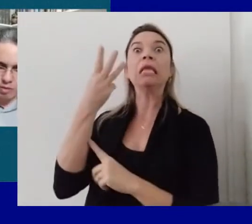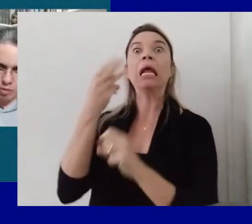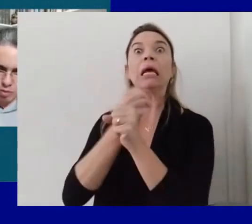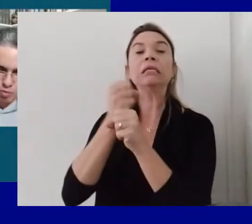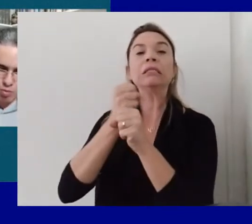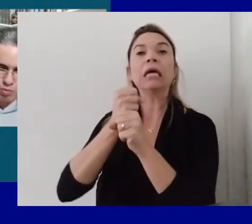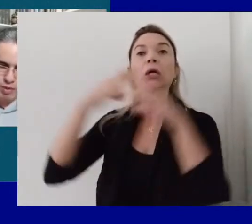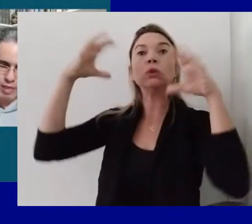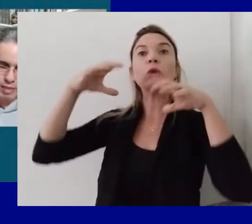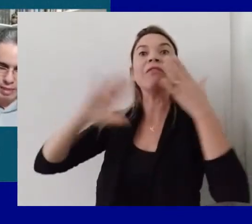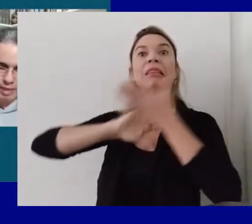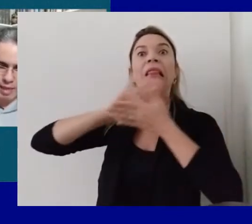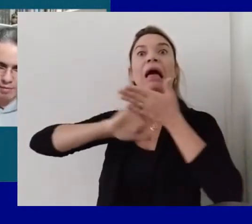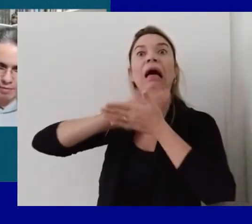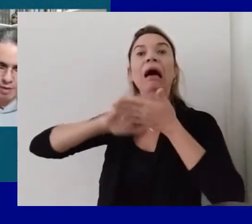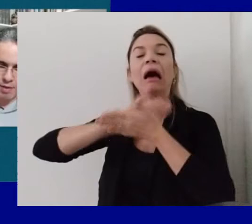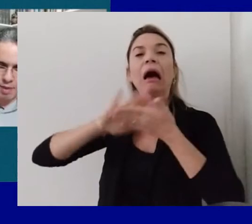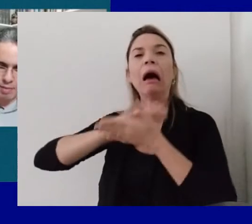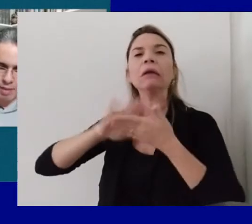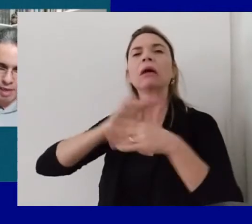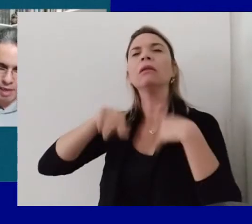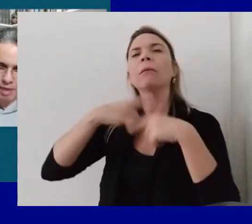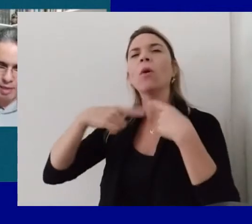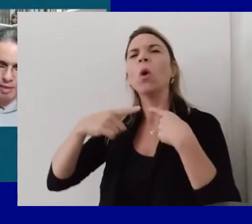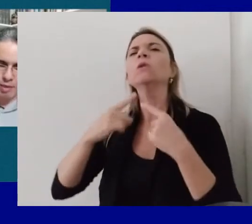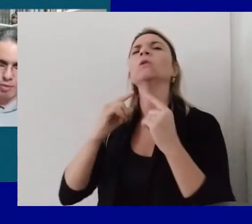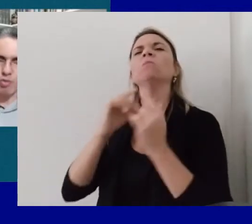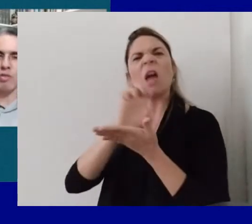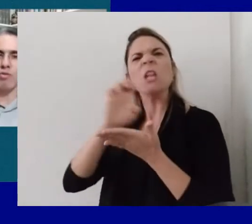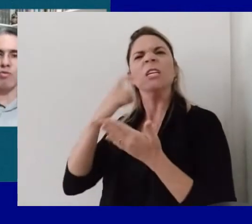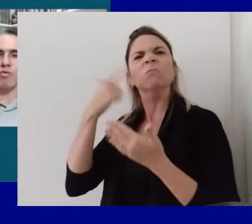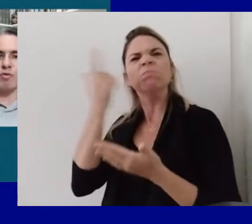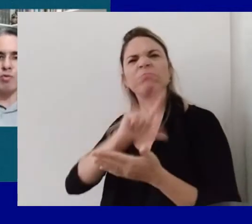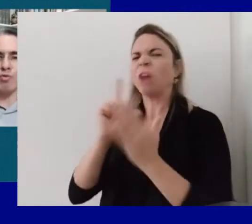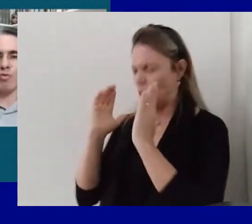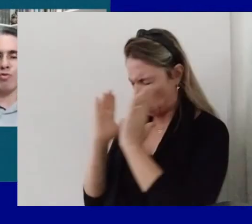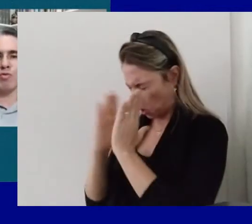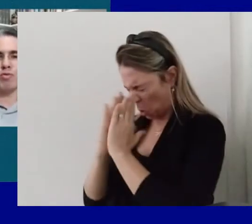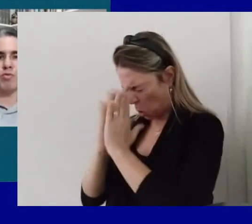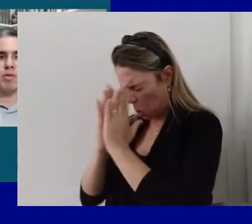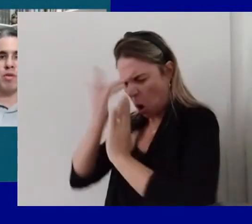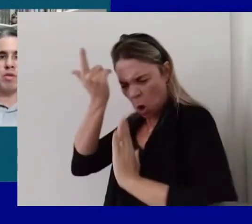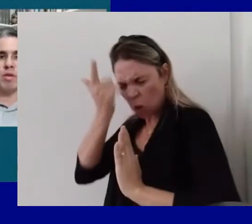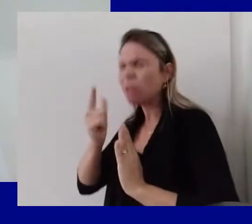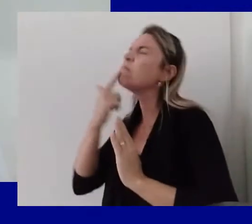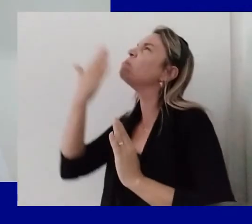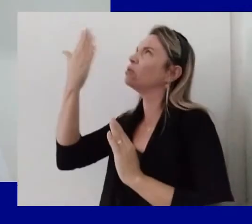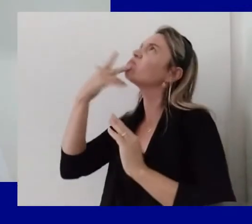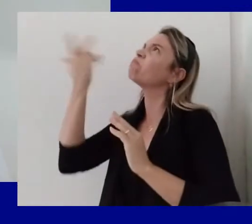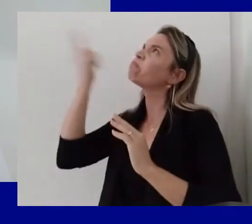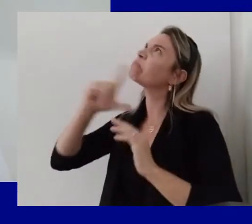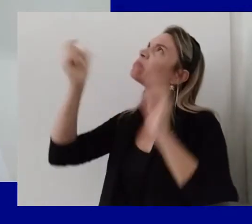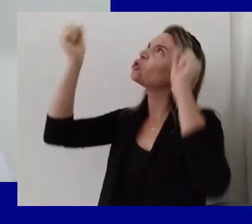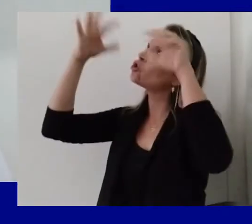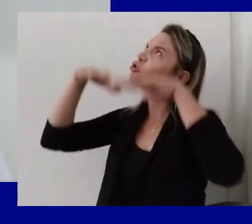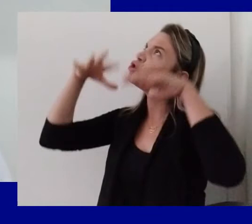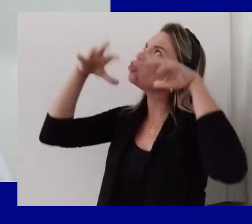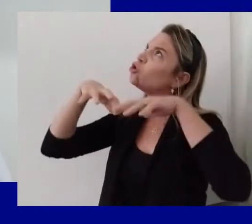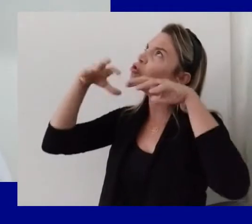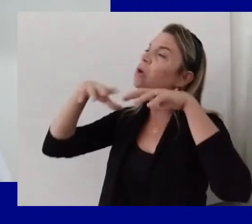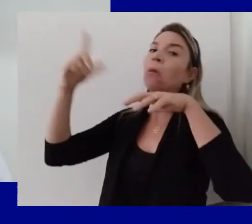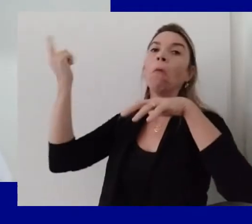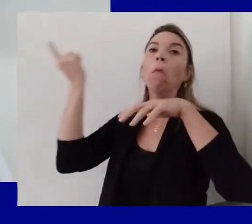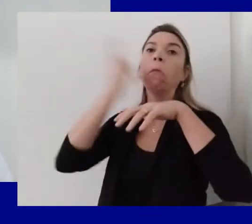o céu deu chuva, e a terra fez germinar os seus frutos. Muito